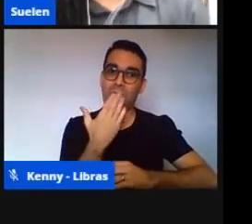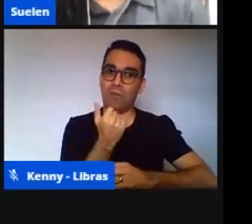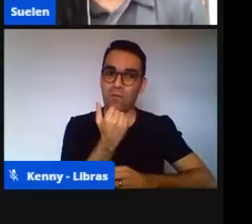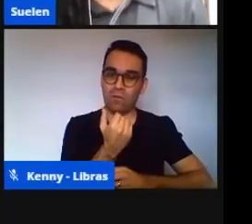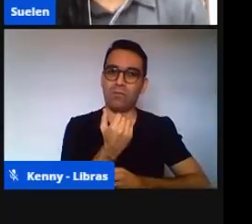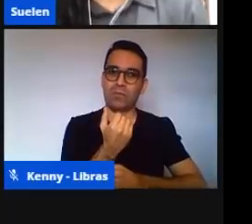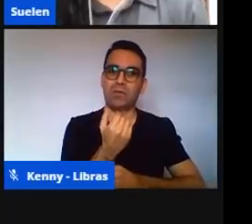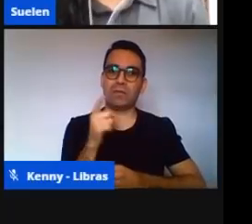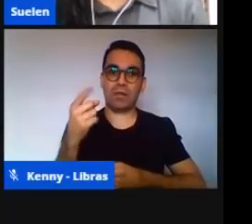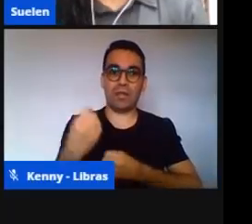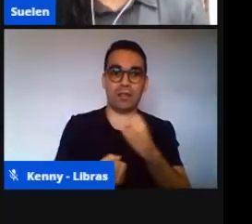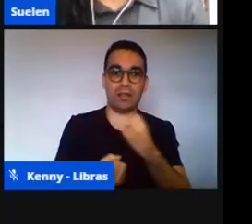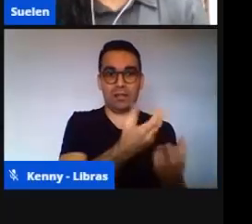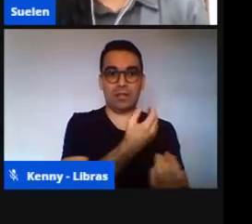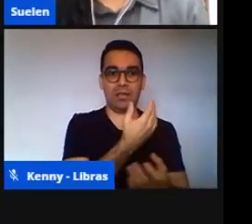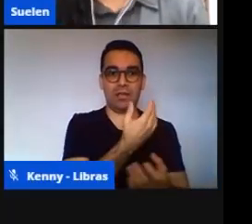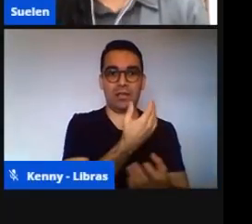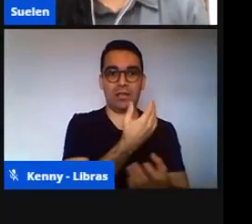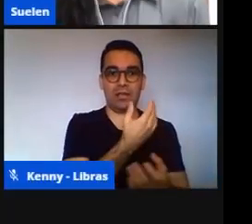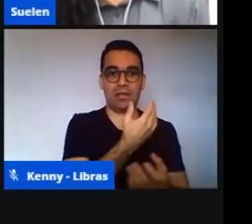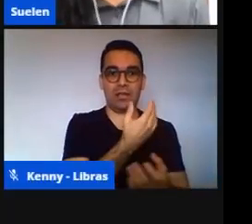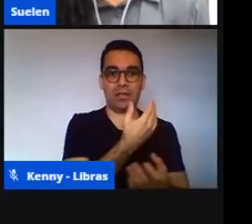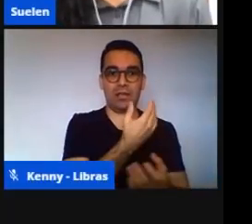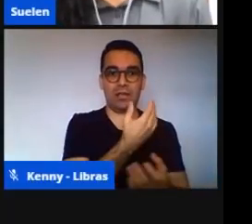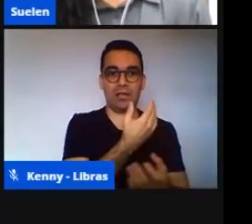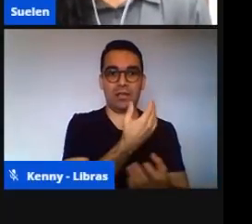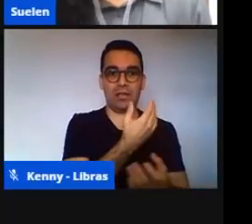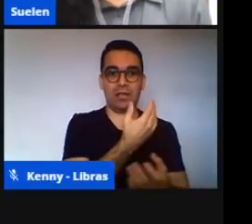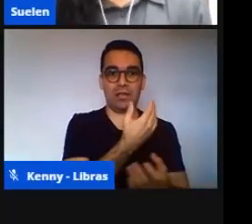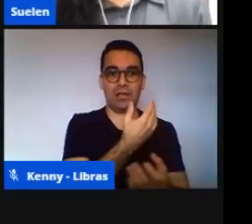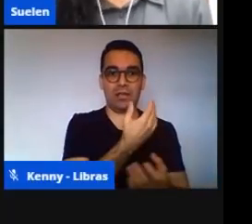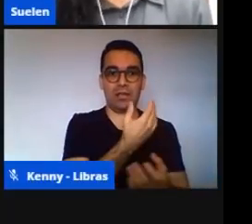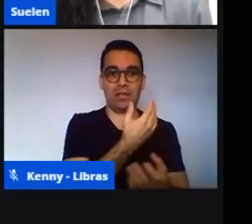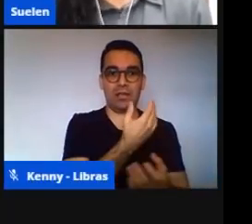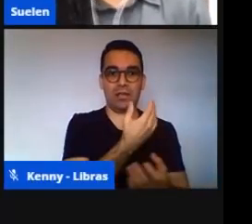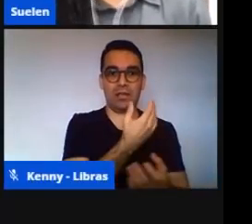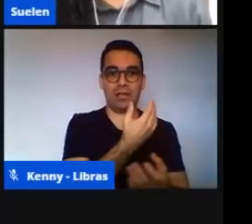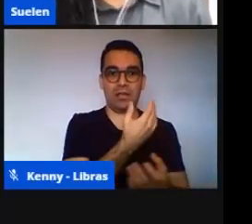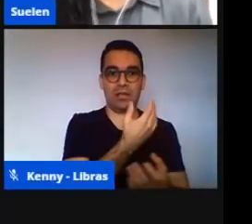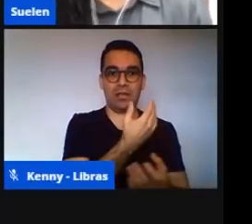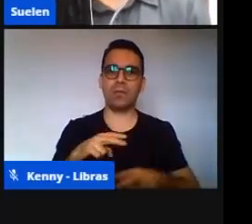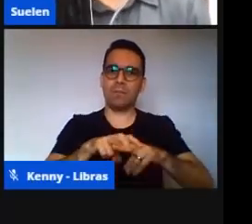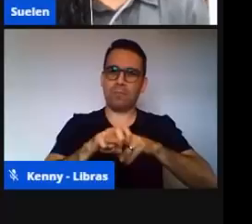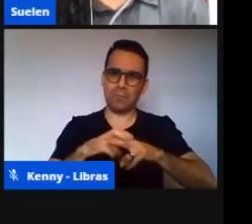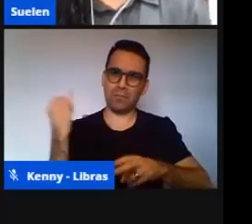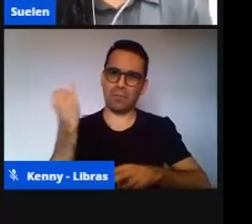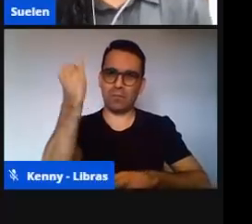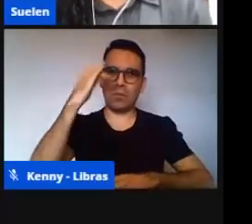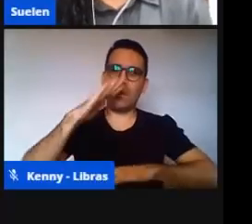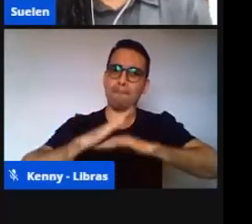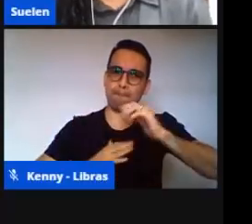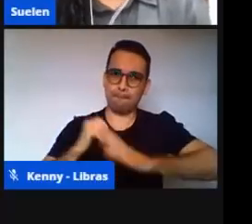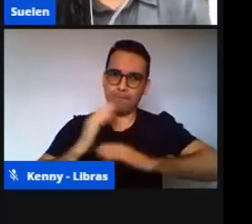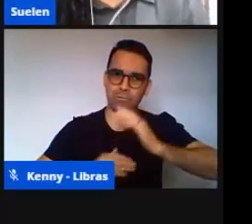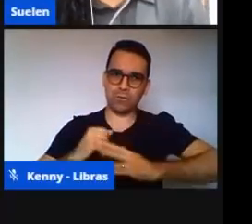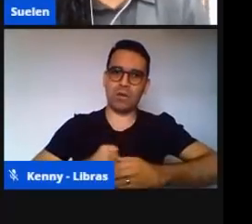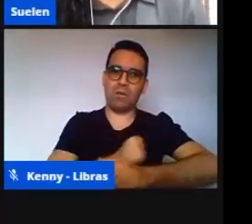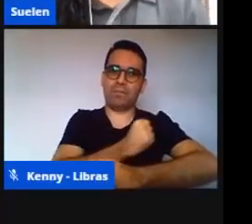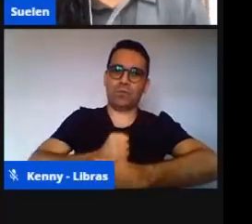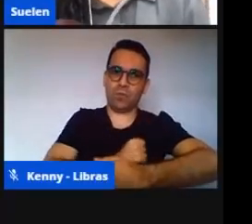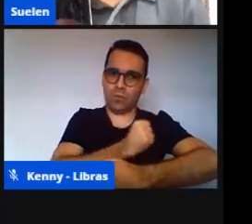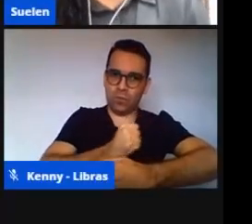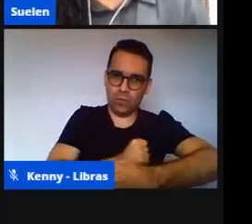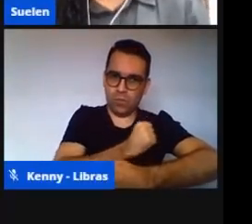que vai chegar para os nossos alunos. Tá? Então, os manipuladores de alimentos, os merengueiros, eles têm que estar conscientes, eles têm